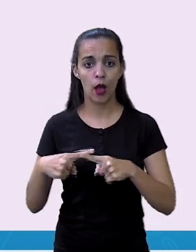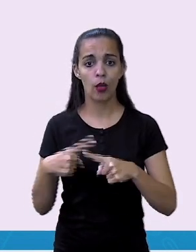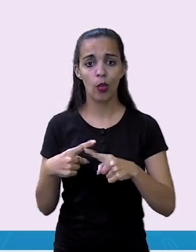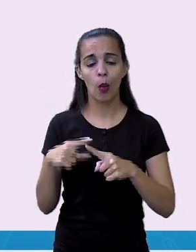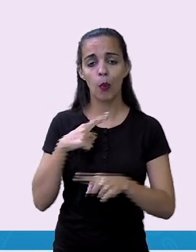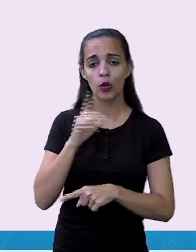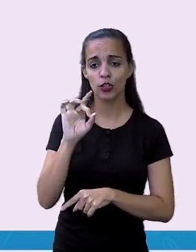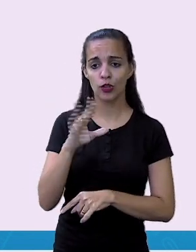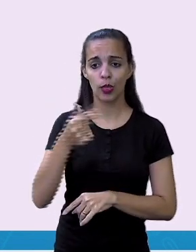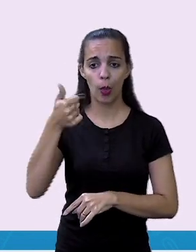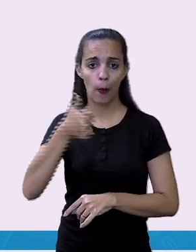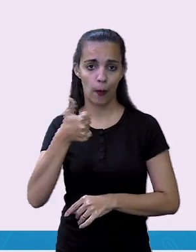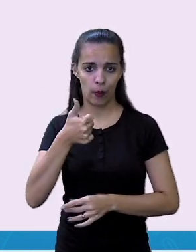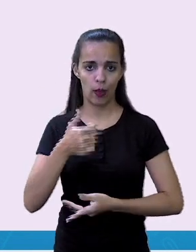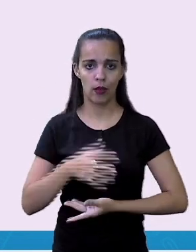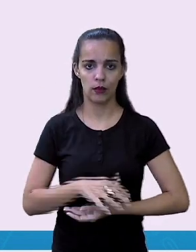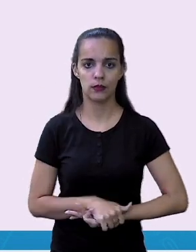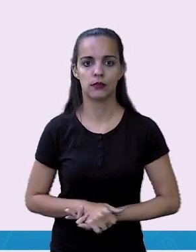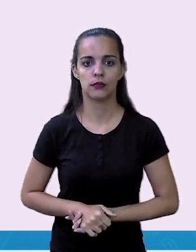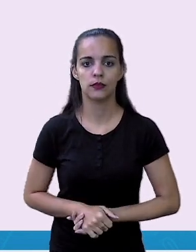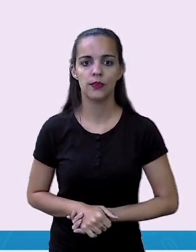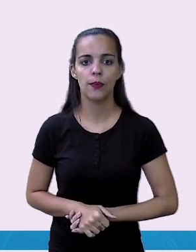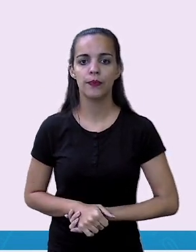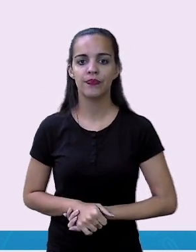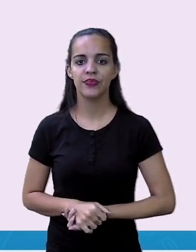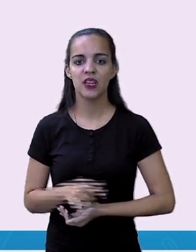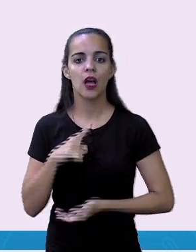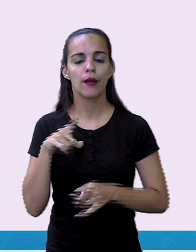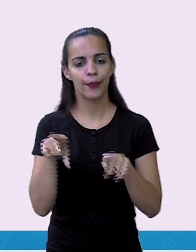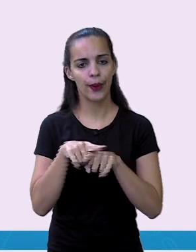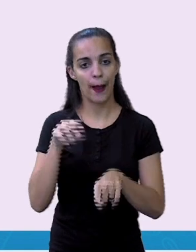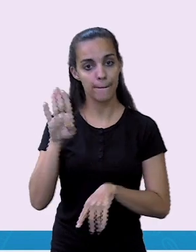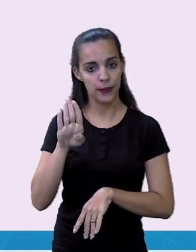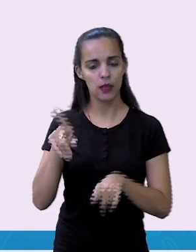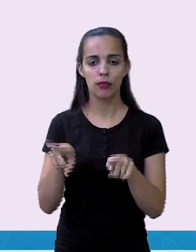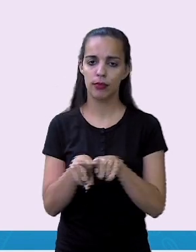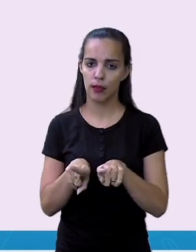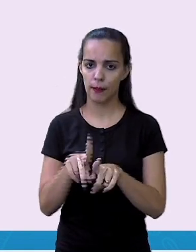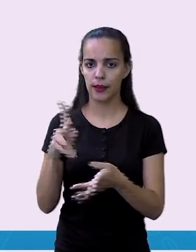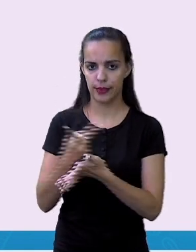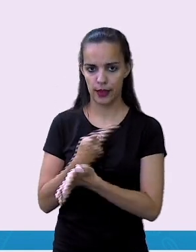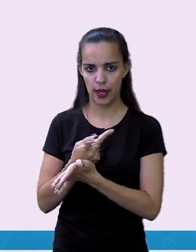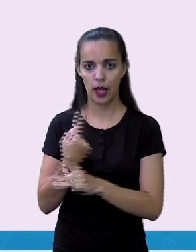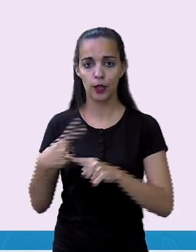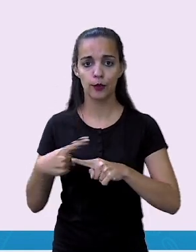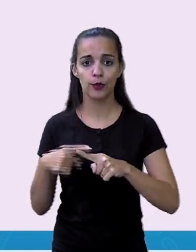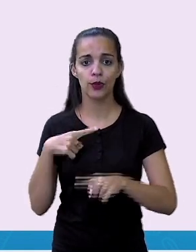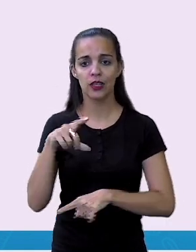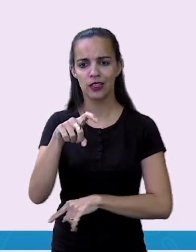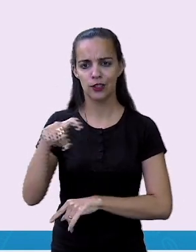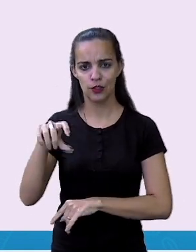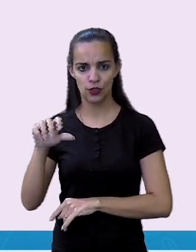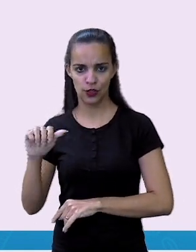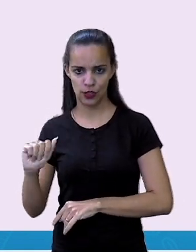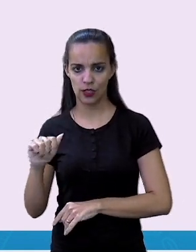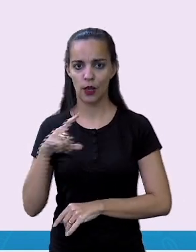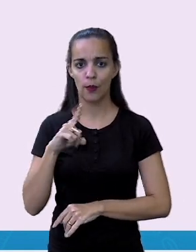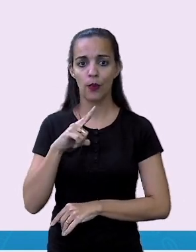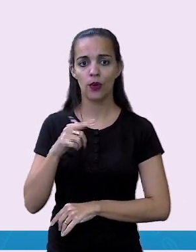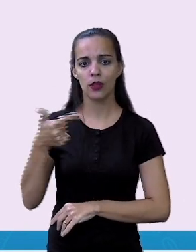meio. Novamente, está errado, porque o termo do meio era o quadrado do primeiro